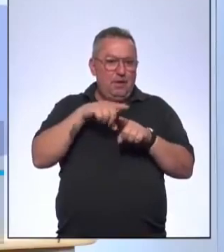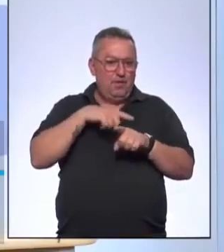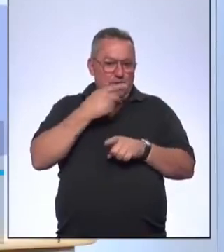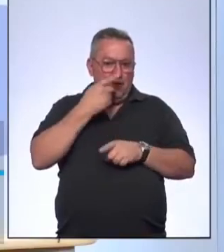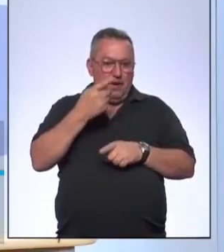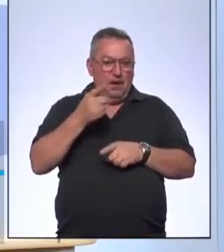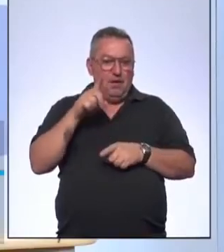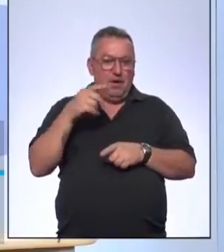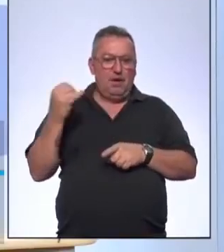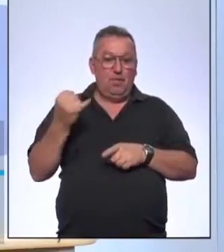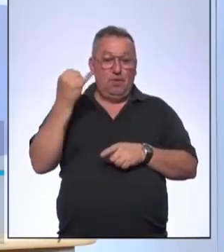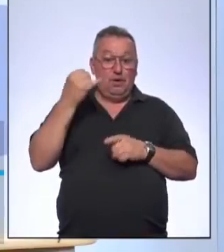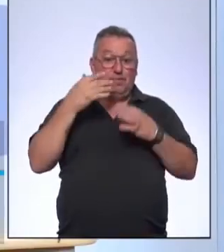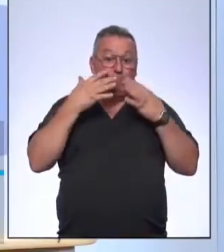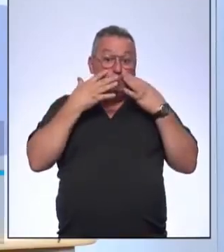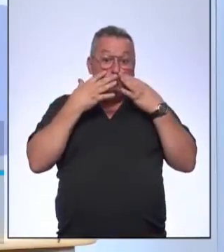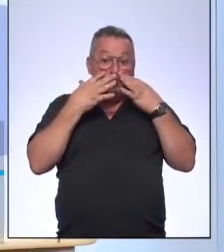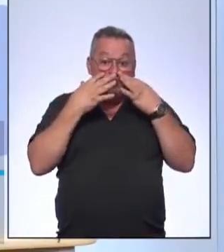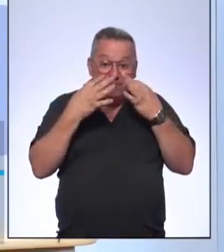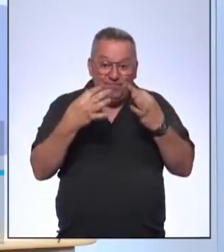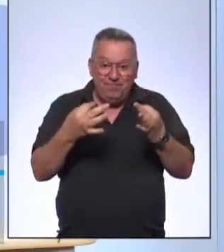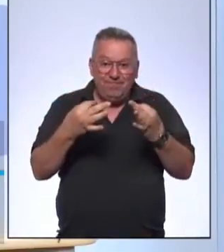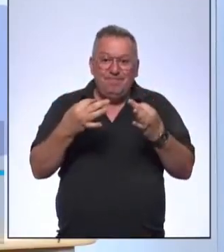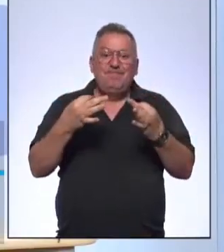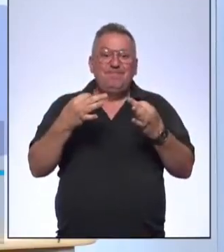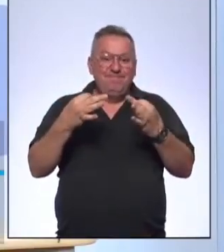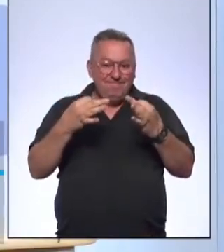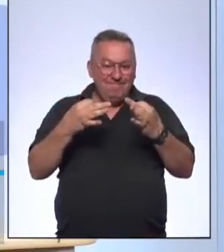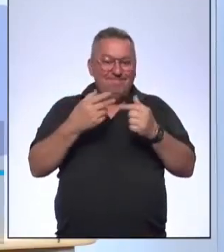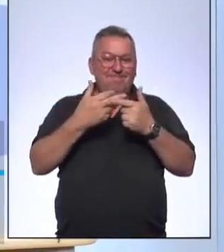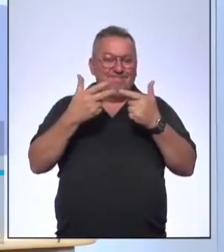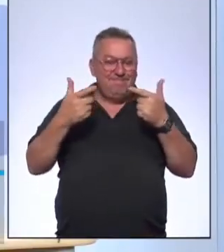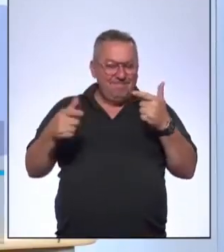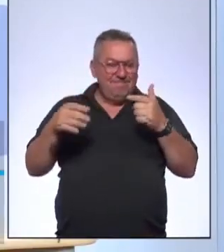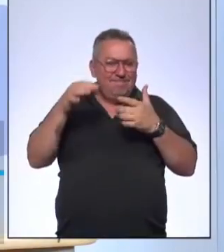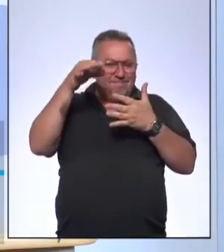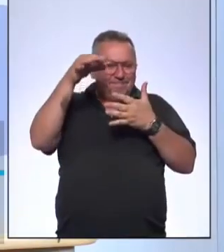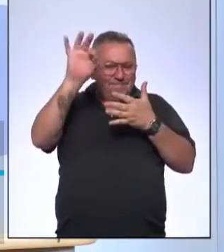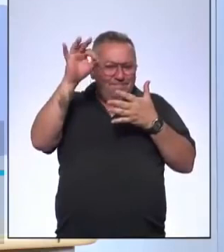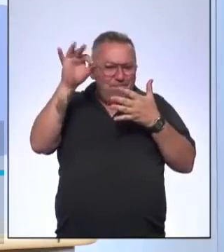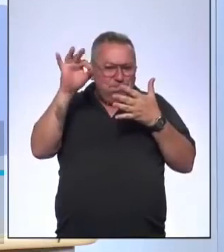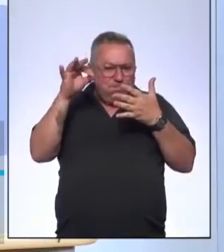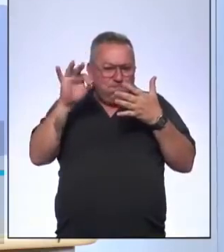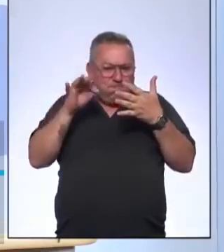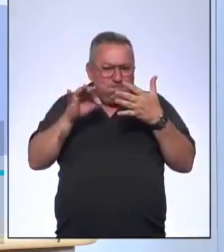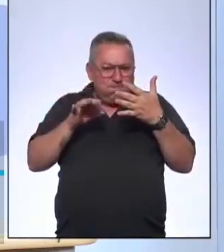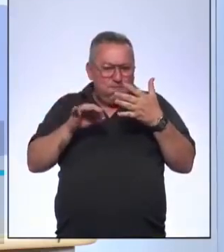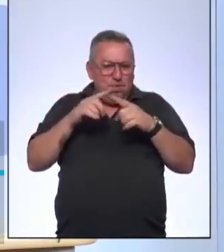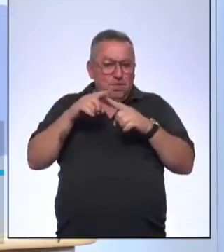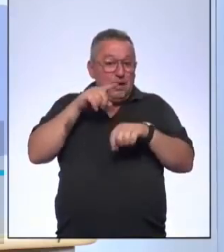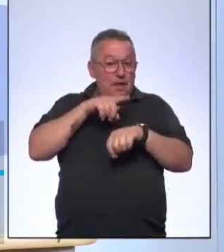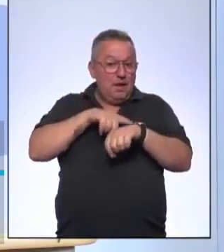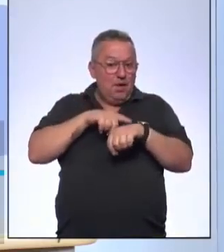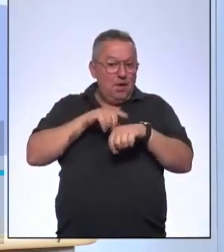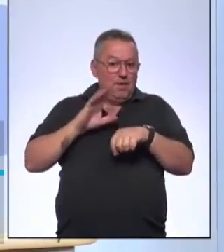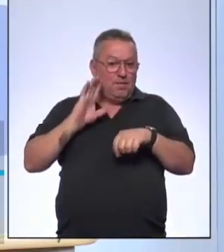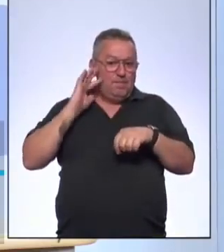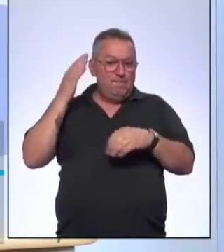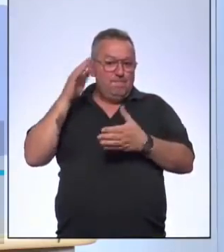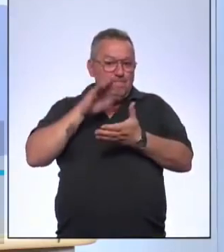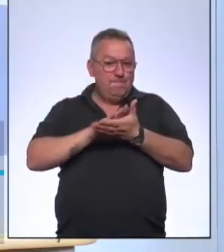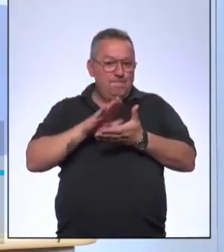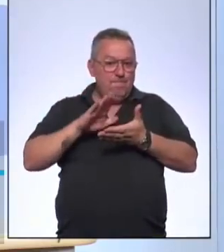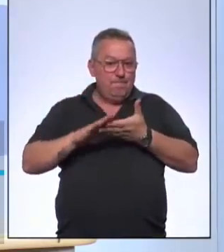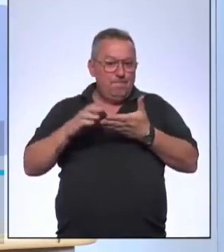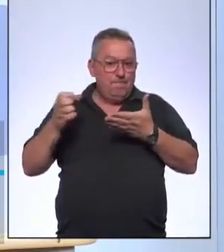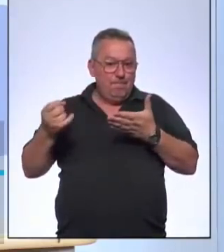A importância de prestar atenção nessas particularidades, porque na hora de resolver o exercício, não é? Principalmente